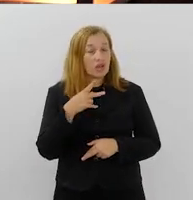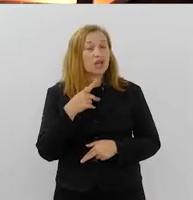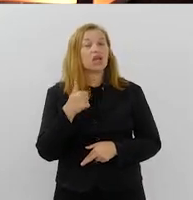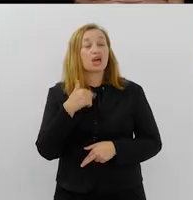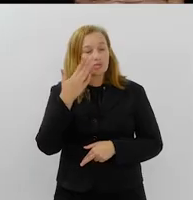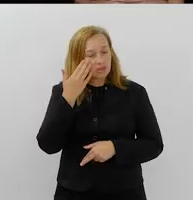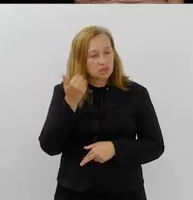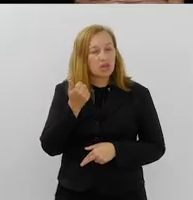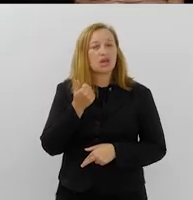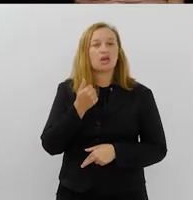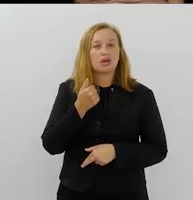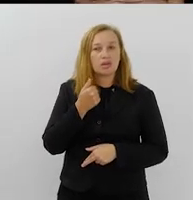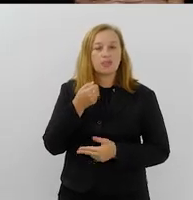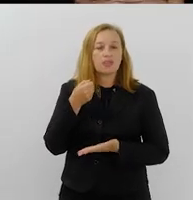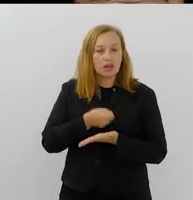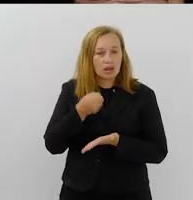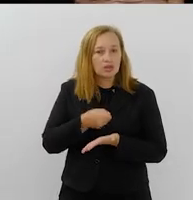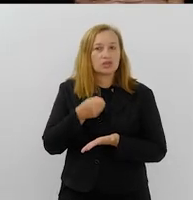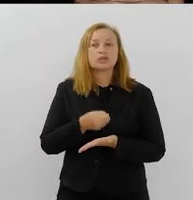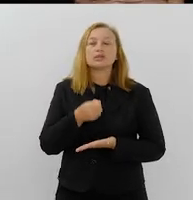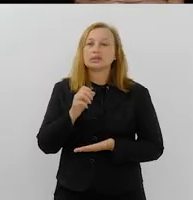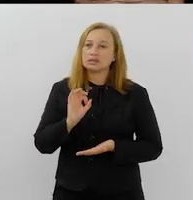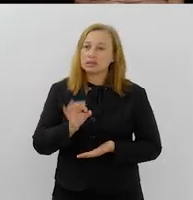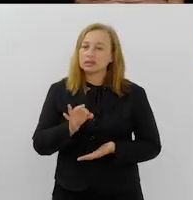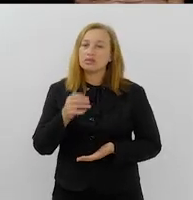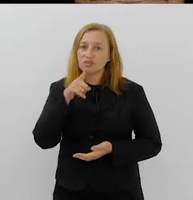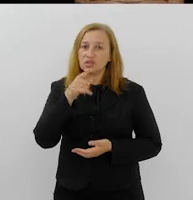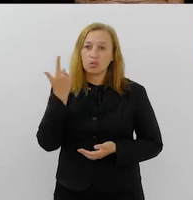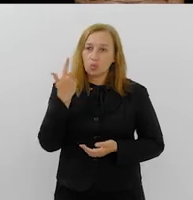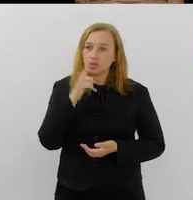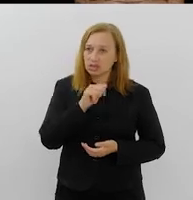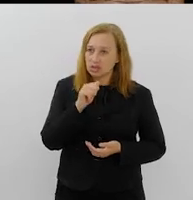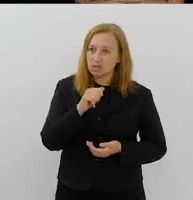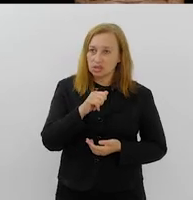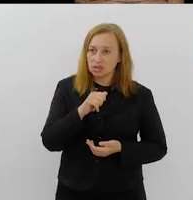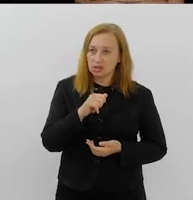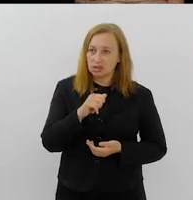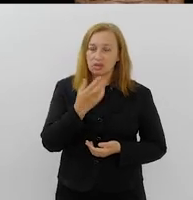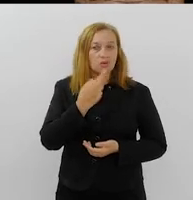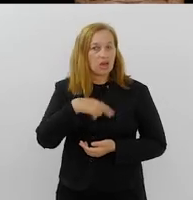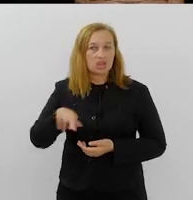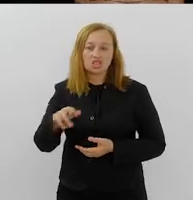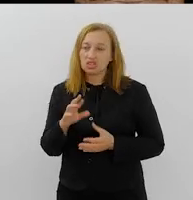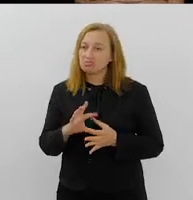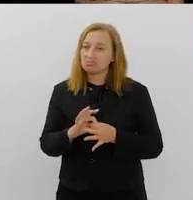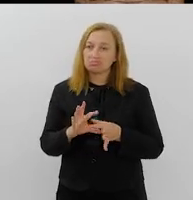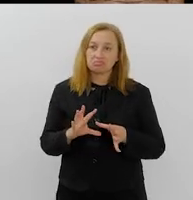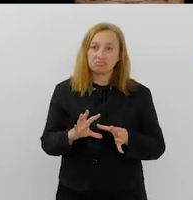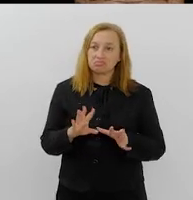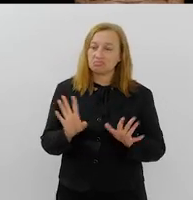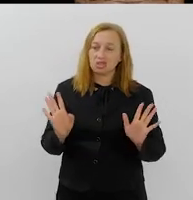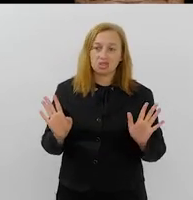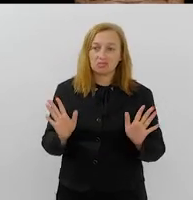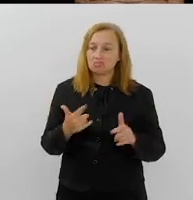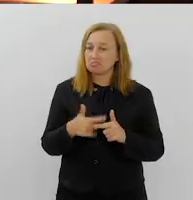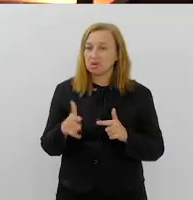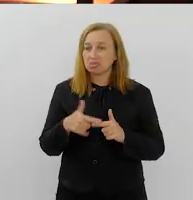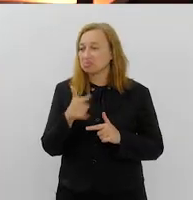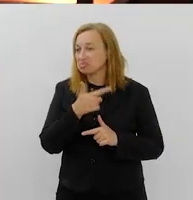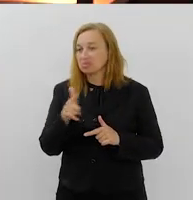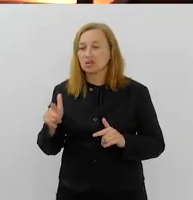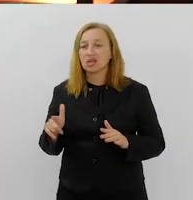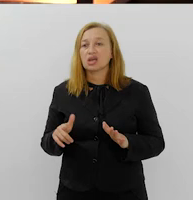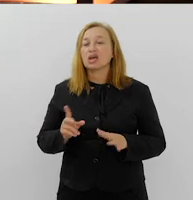te dizendo que eu sei que era rígido, Era bem mas rígido. você conseguiu fazer levar a sua religião ali dentro sem nenhum problema. Sem